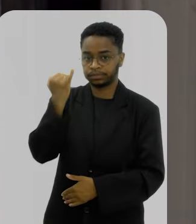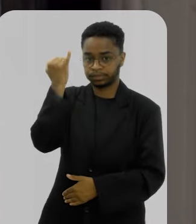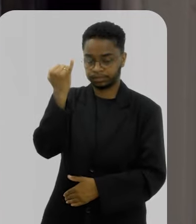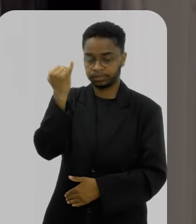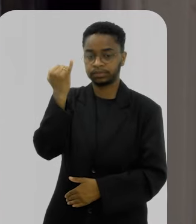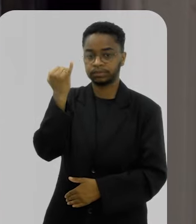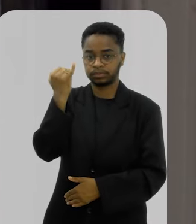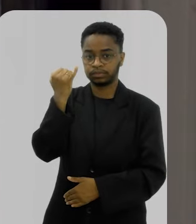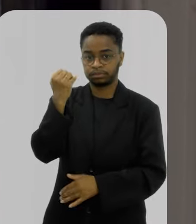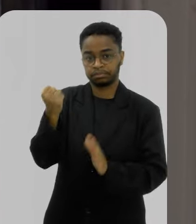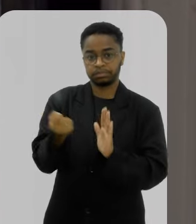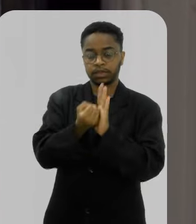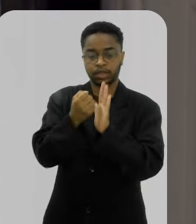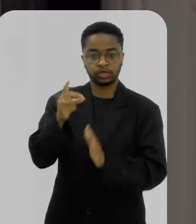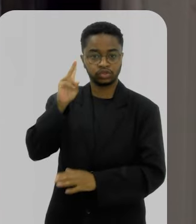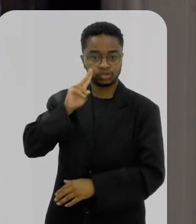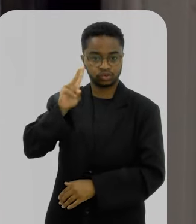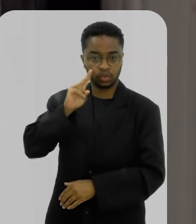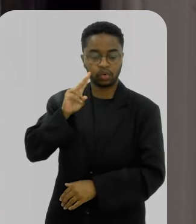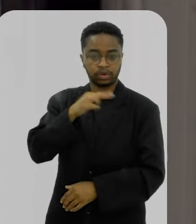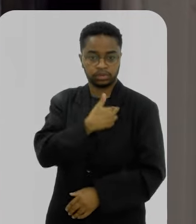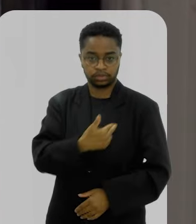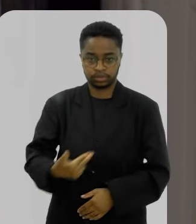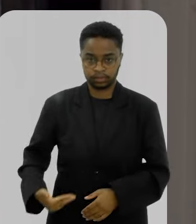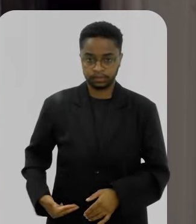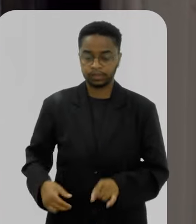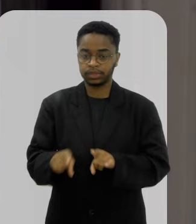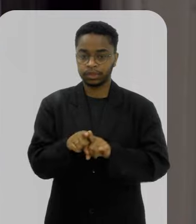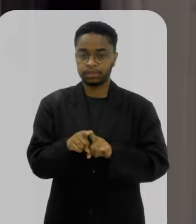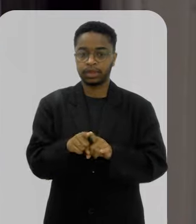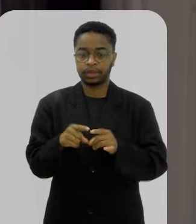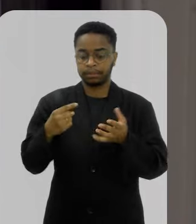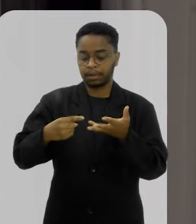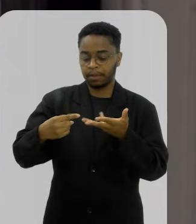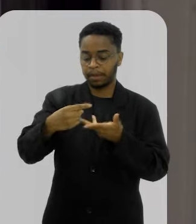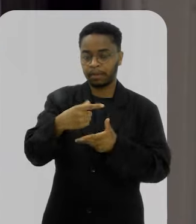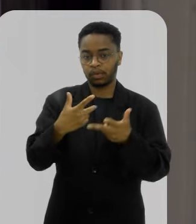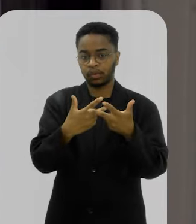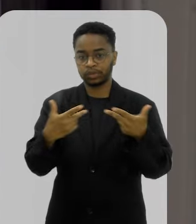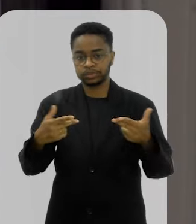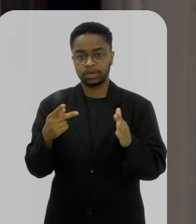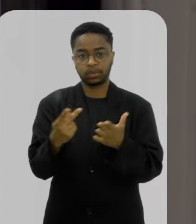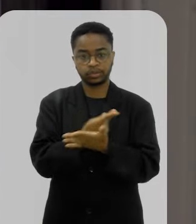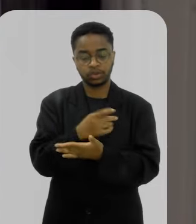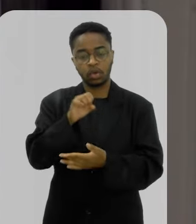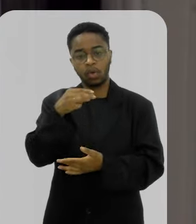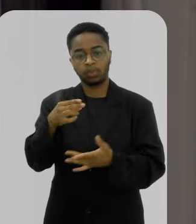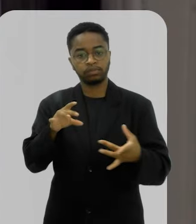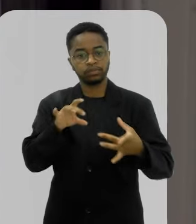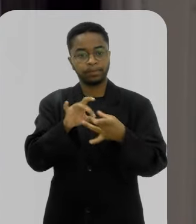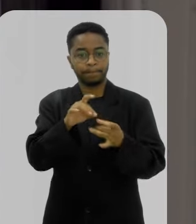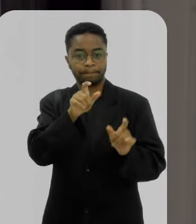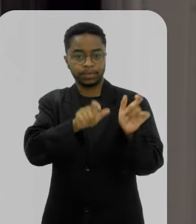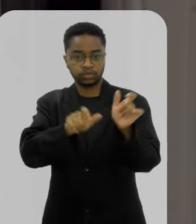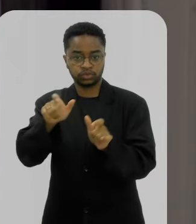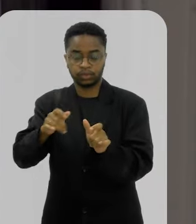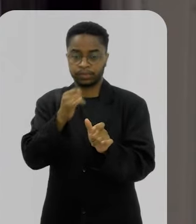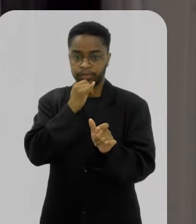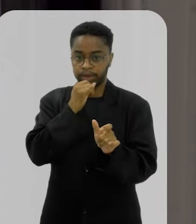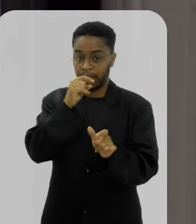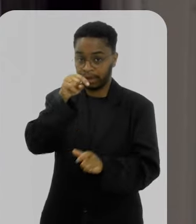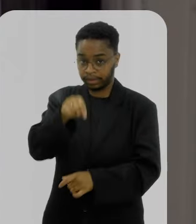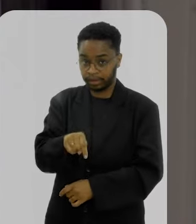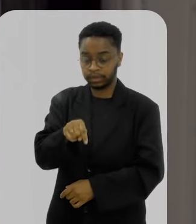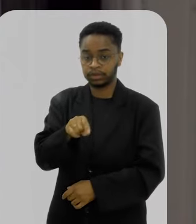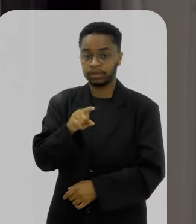foram relevantes para a história republicana, de acontecimentos ou relacionados a personagens.